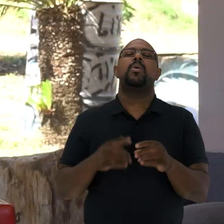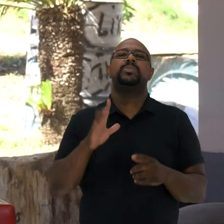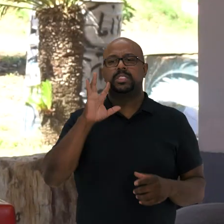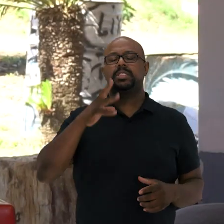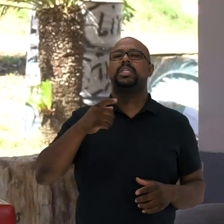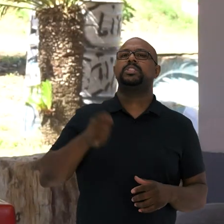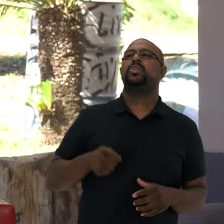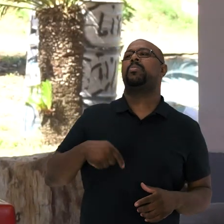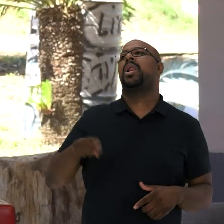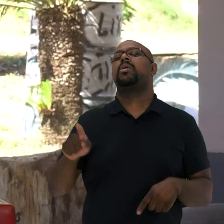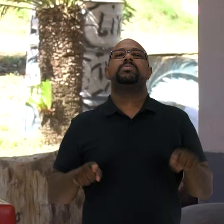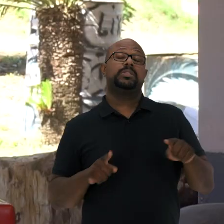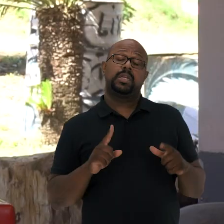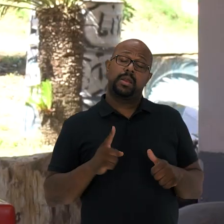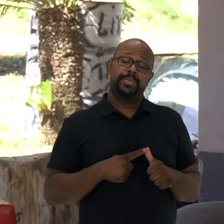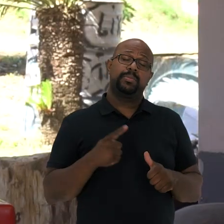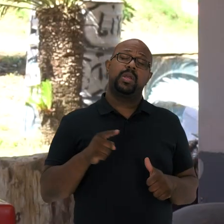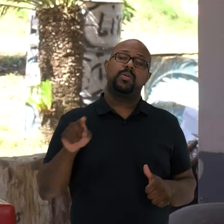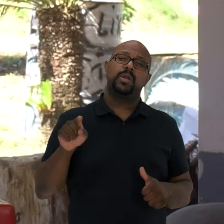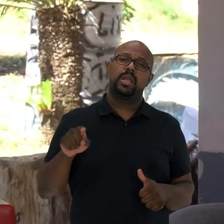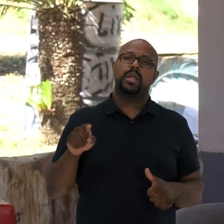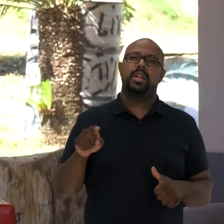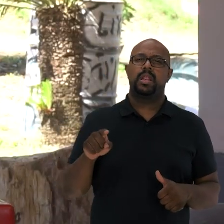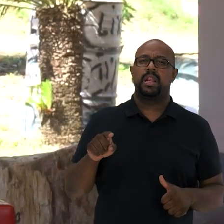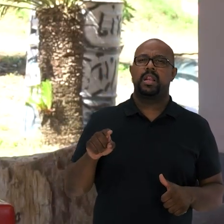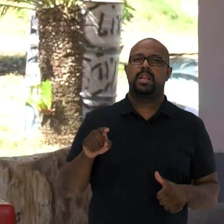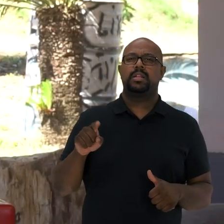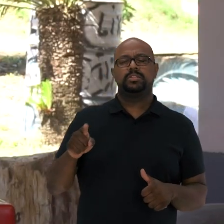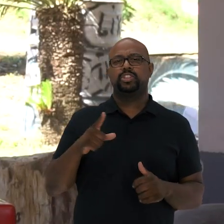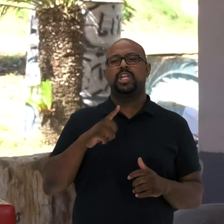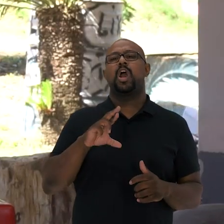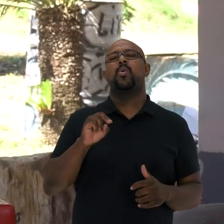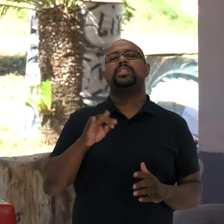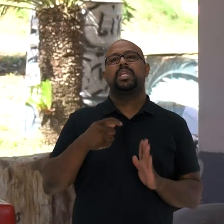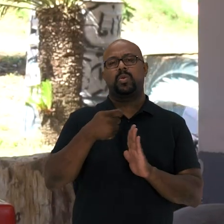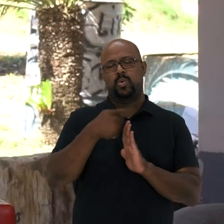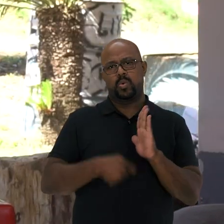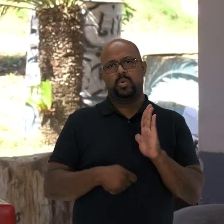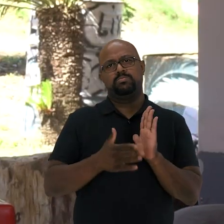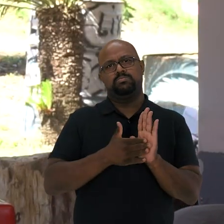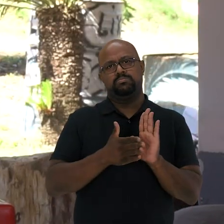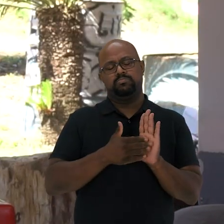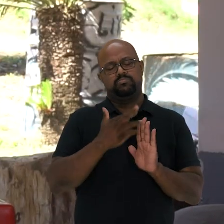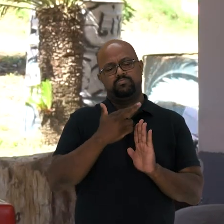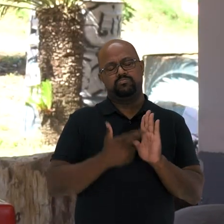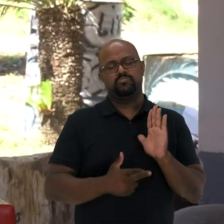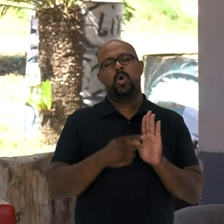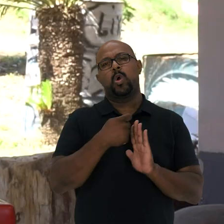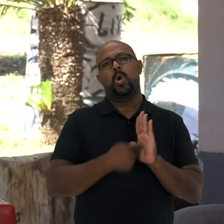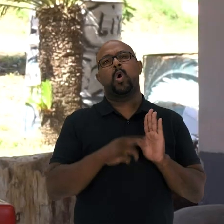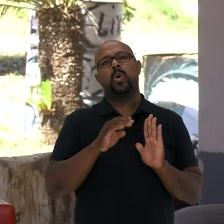é que vocês decidiam para onde ir? Primeiro roteiro, eu esqueci o nome. Ele tinha roteiros. Primeiro ele tinha roteiros,